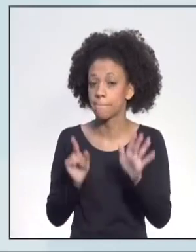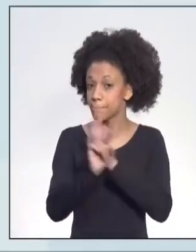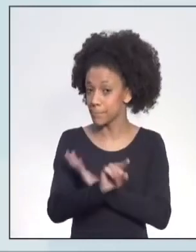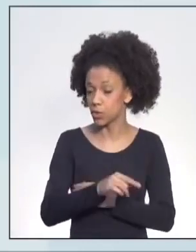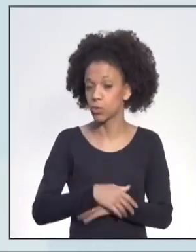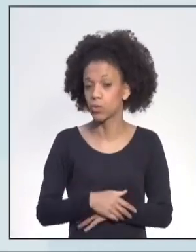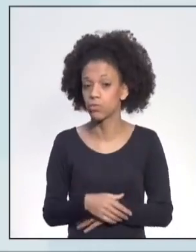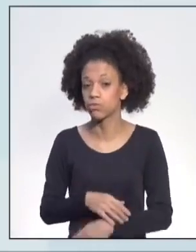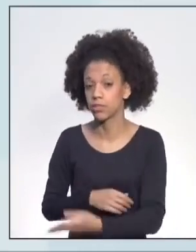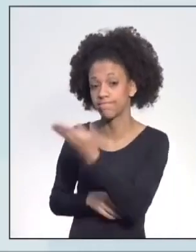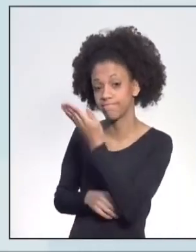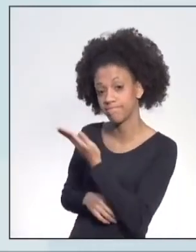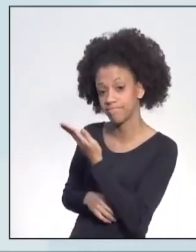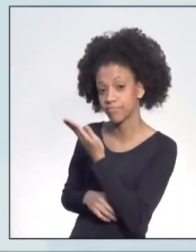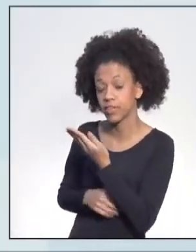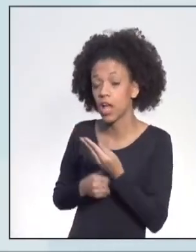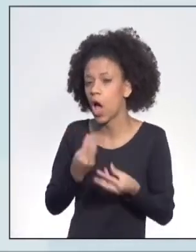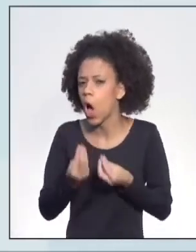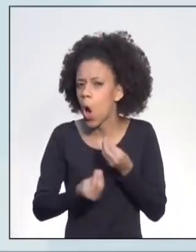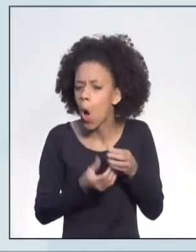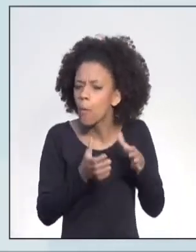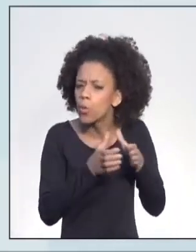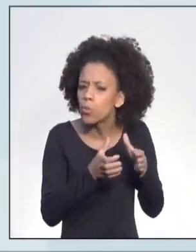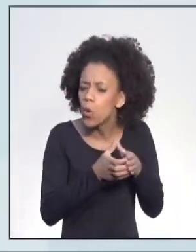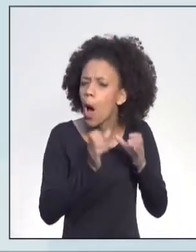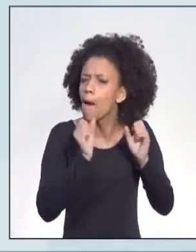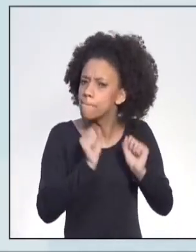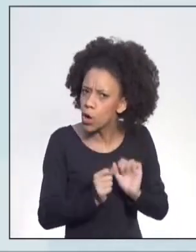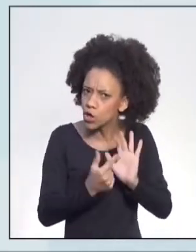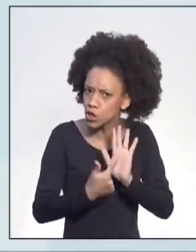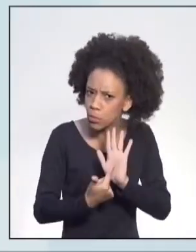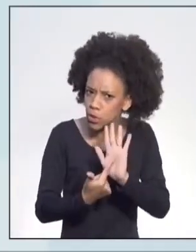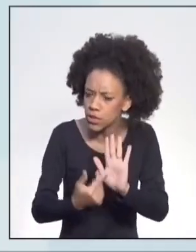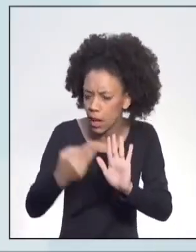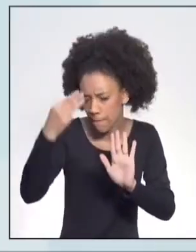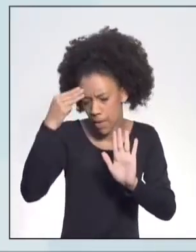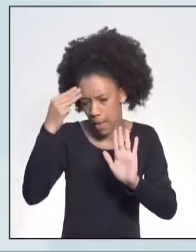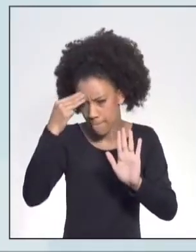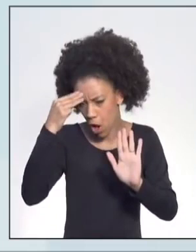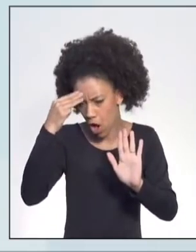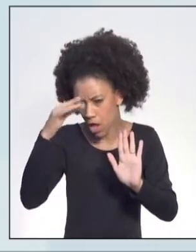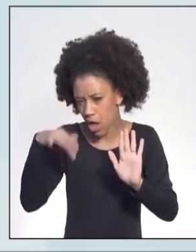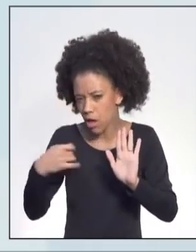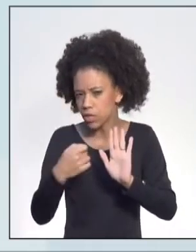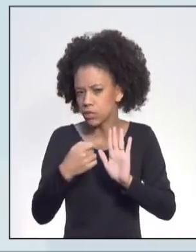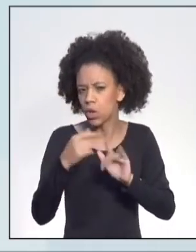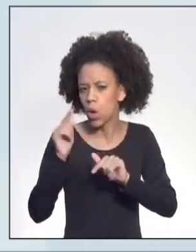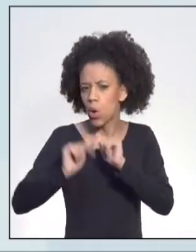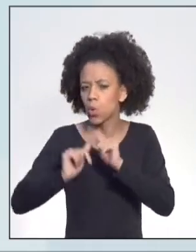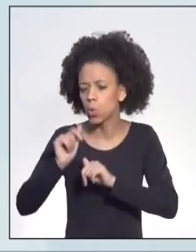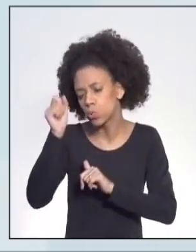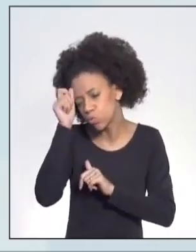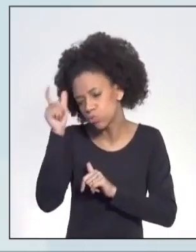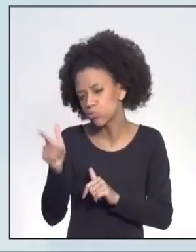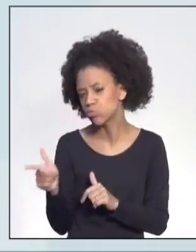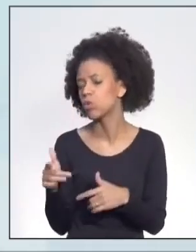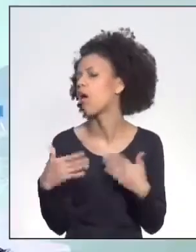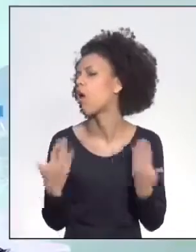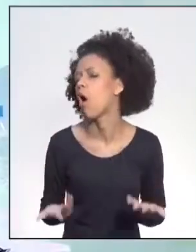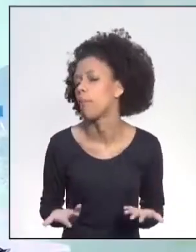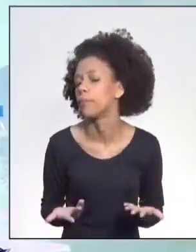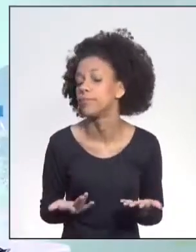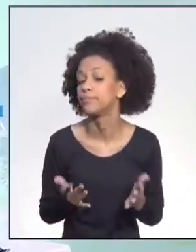ó. Como um povo pode transmitir sua memória por meio da cultura material? Então, assim,